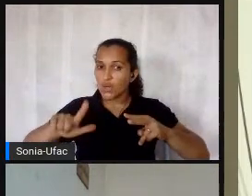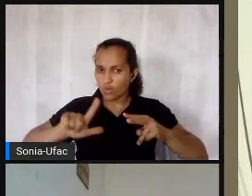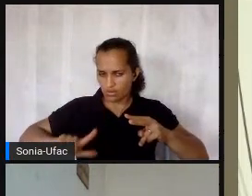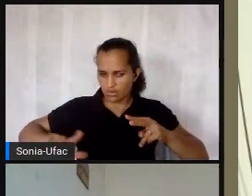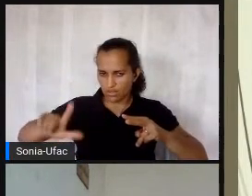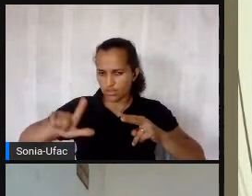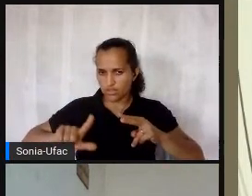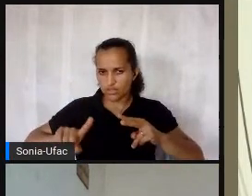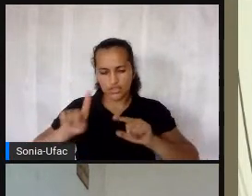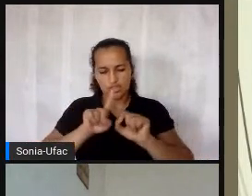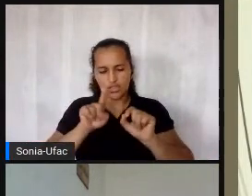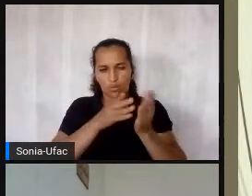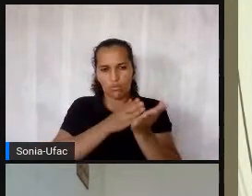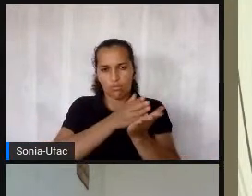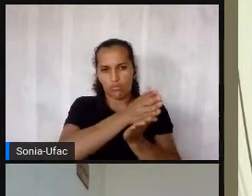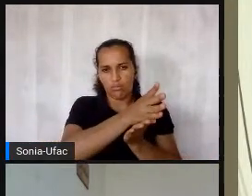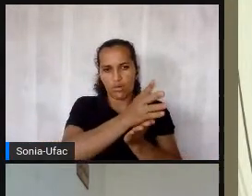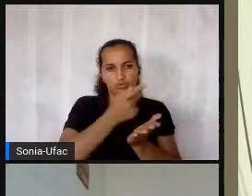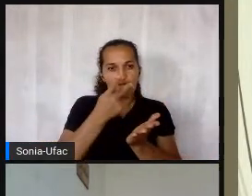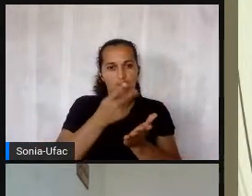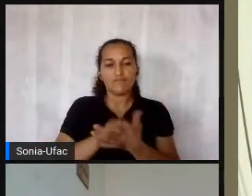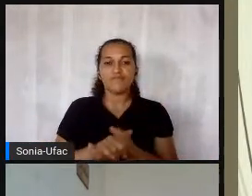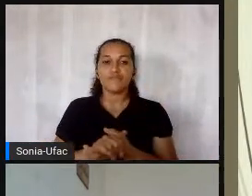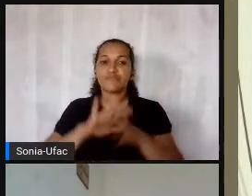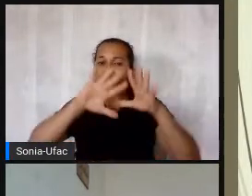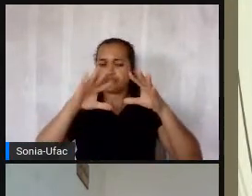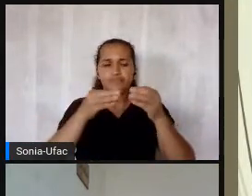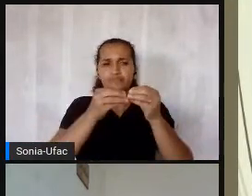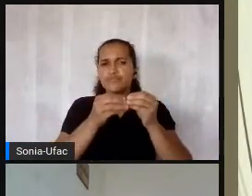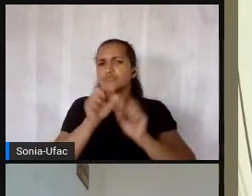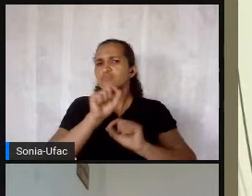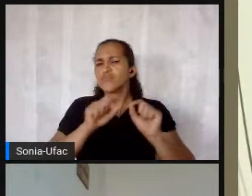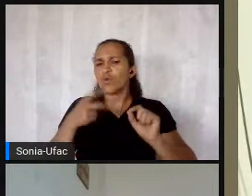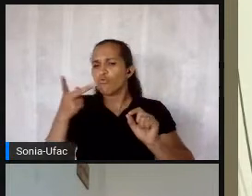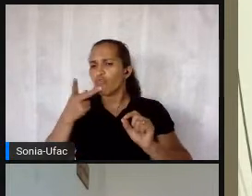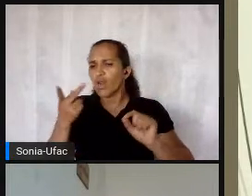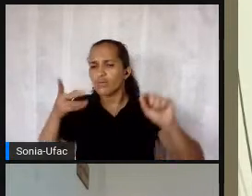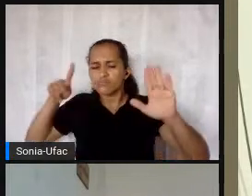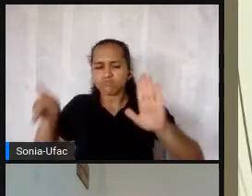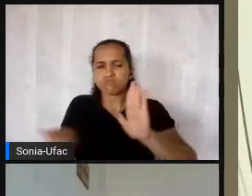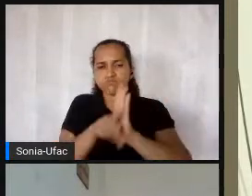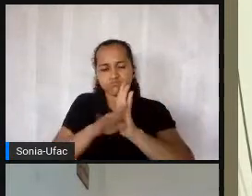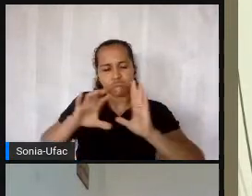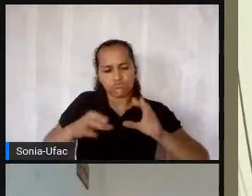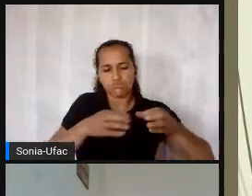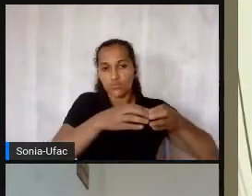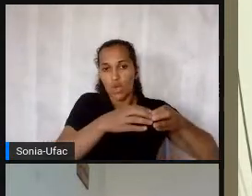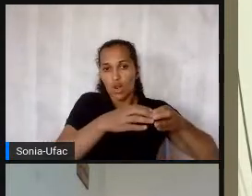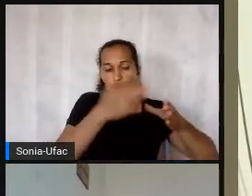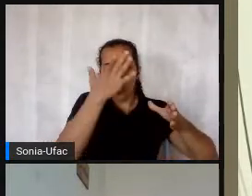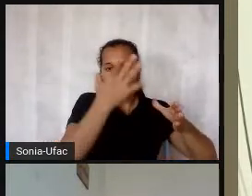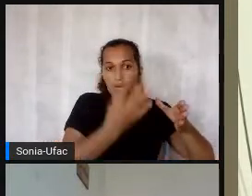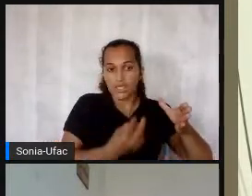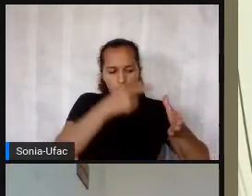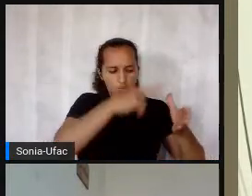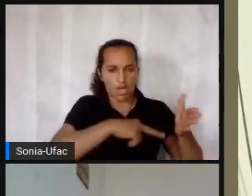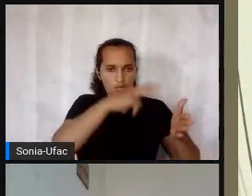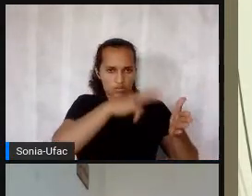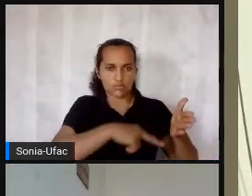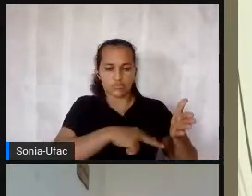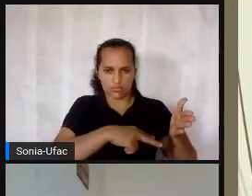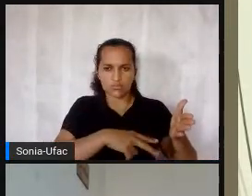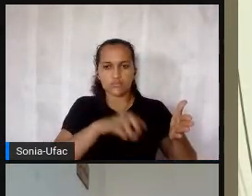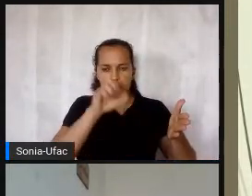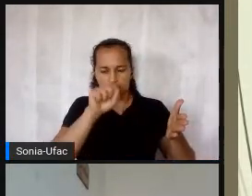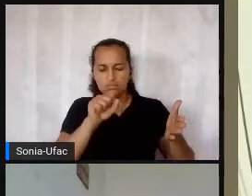resumindo, o que eu vou dizer faz parte de uma compreensão leitora um